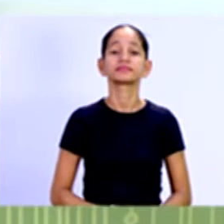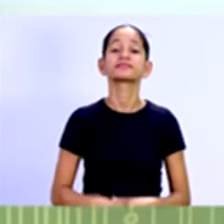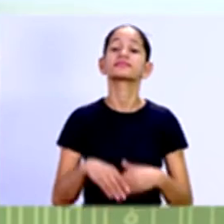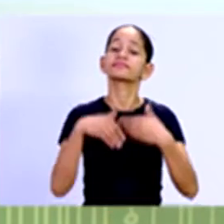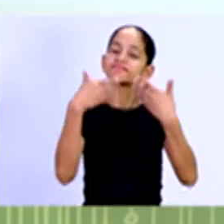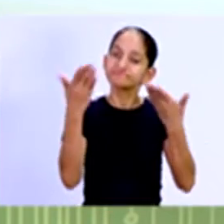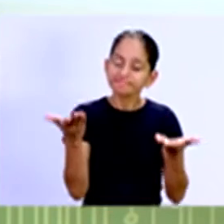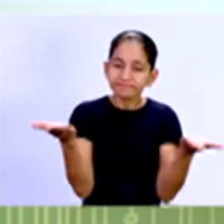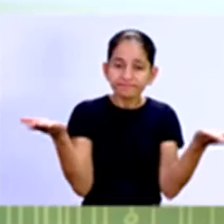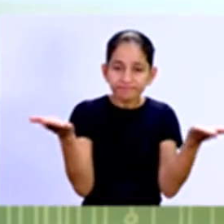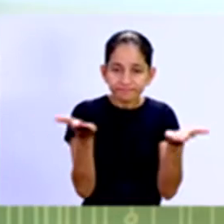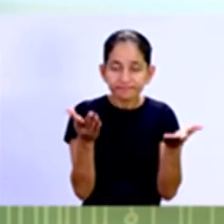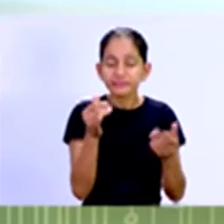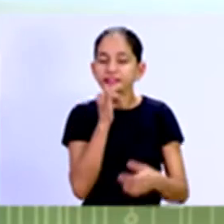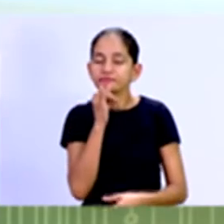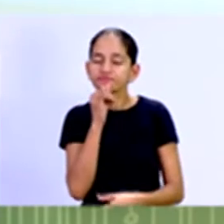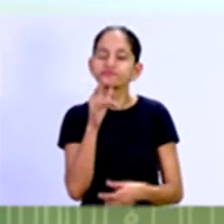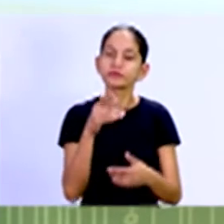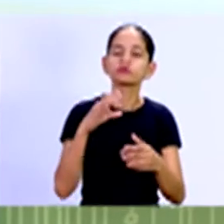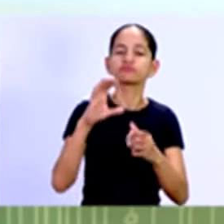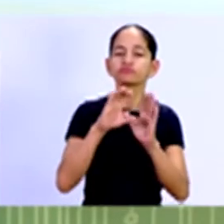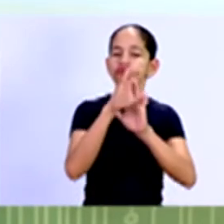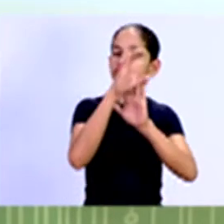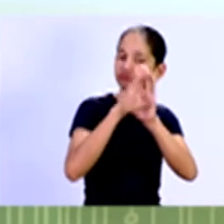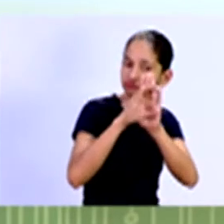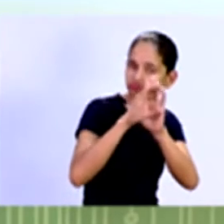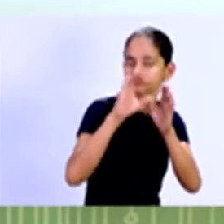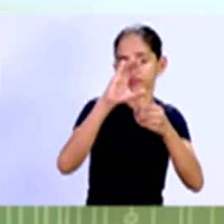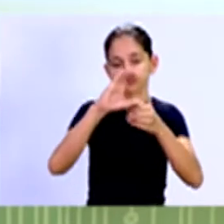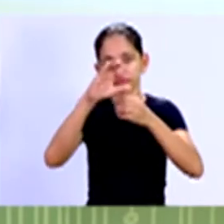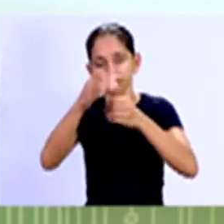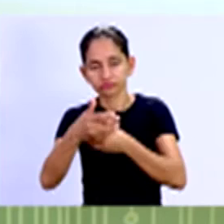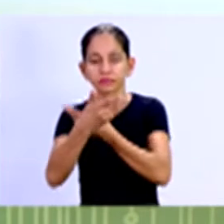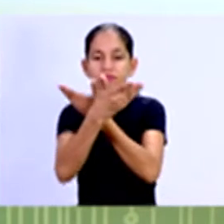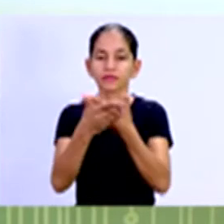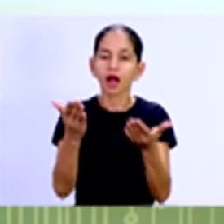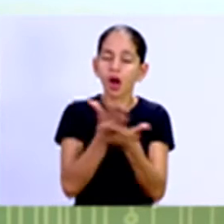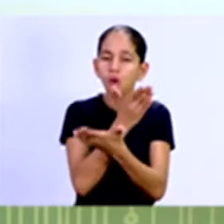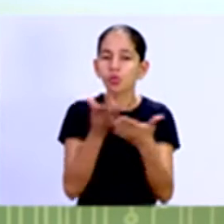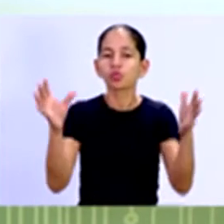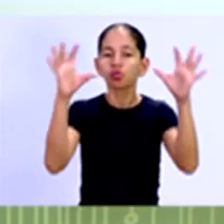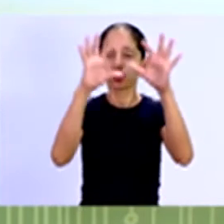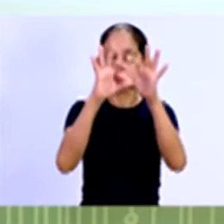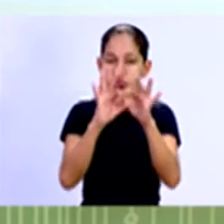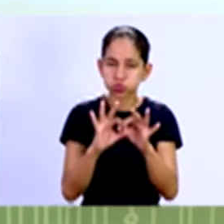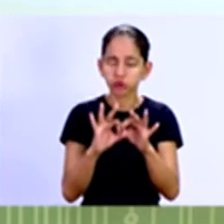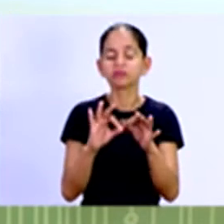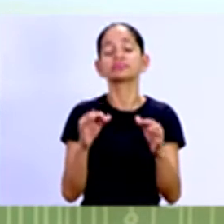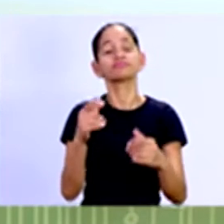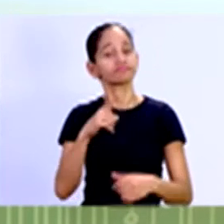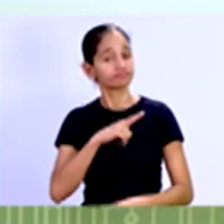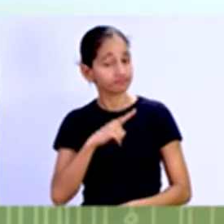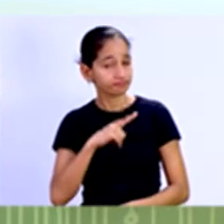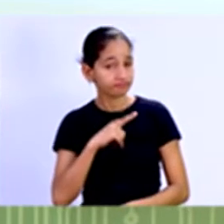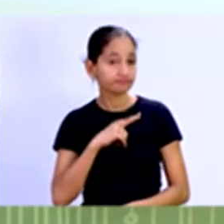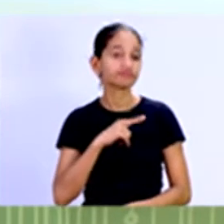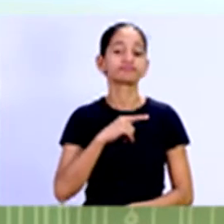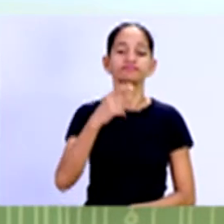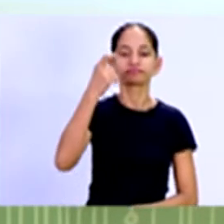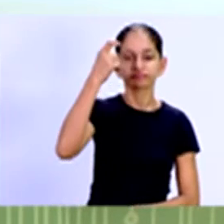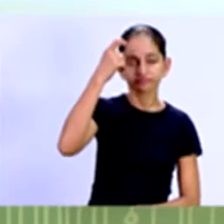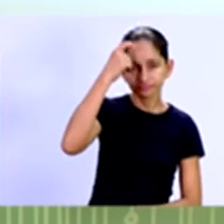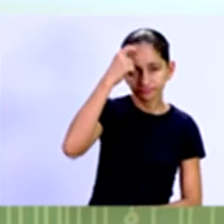Bem, então, a partir desses conceitos que nós trouxemos, dessas concepções, né, nós trouxemos o conceito de sujeito